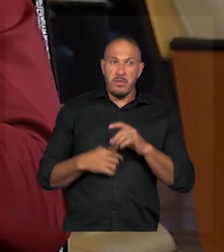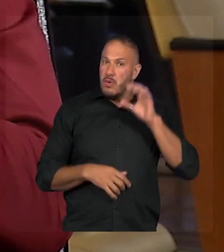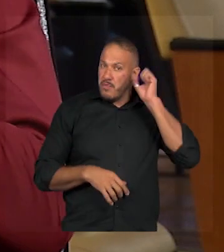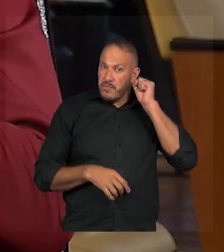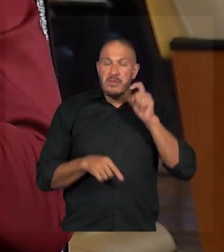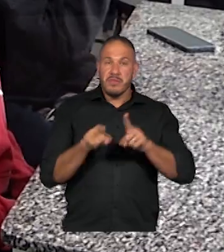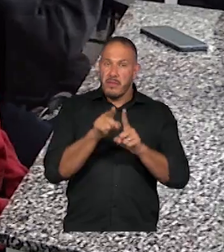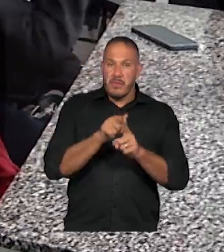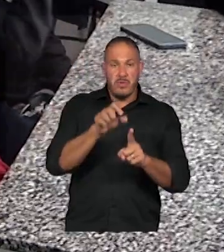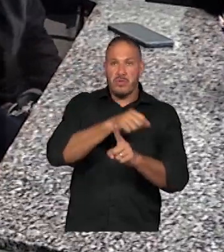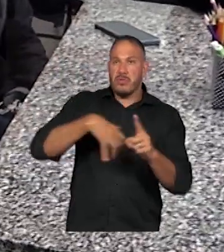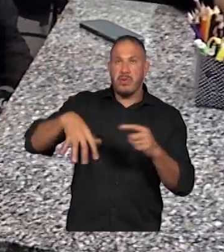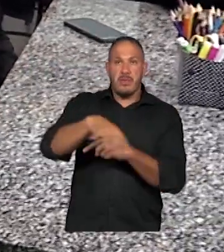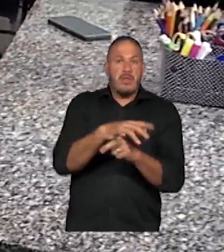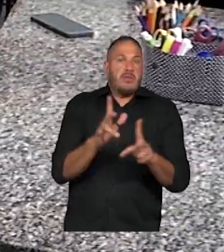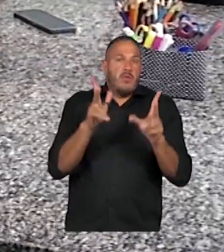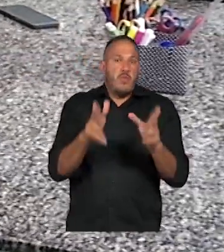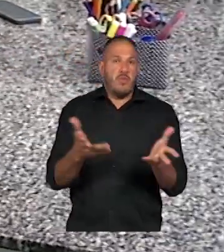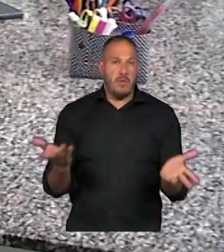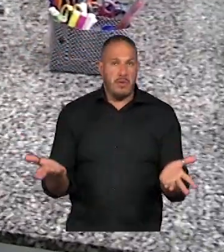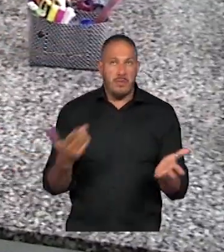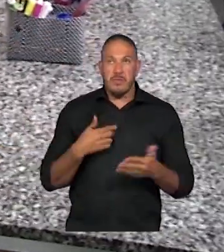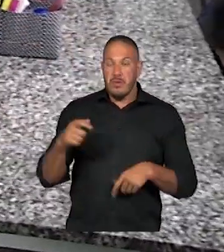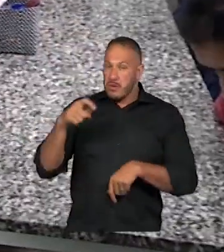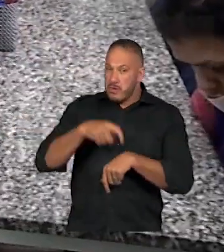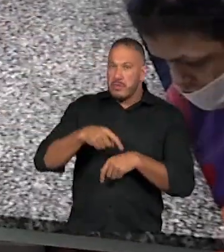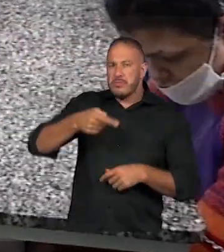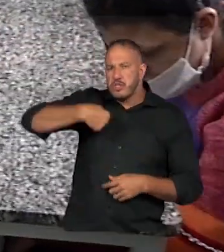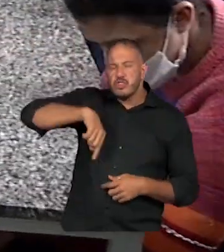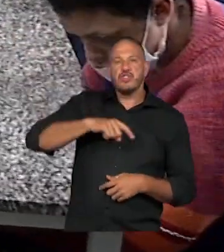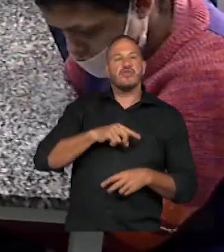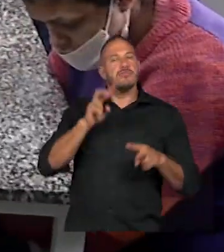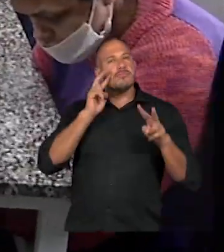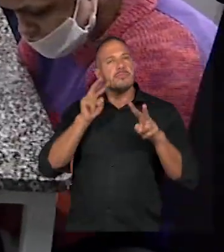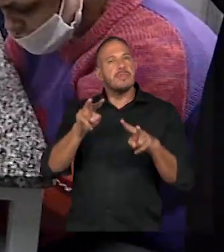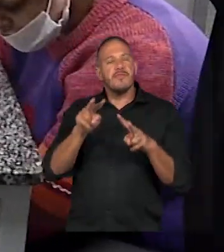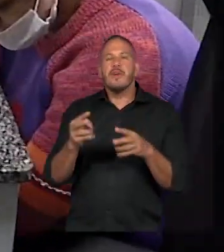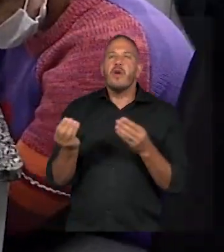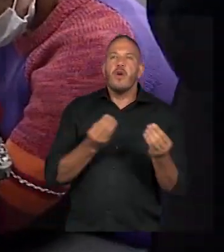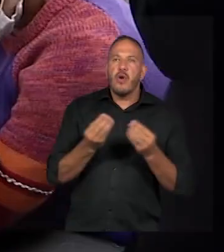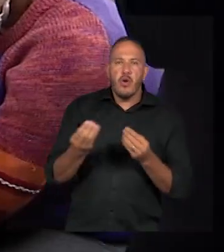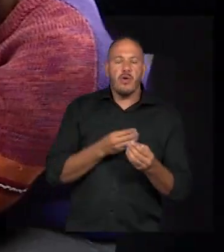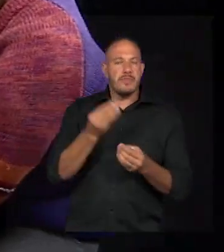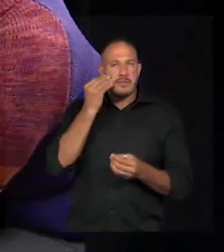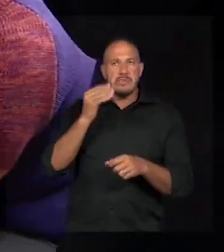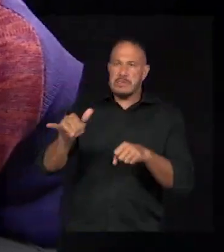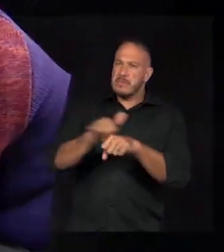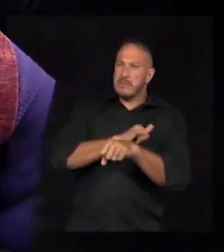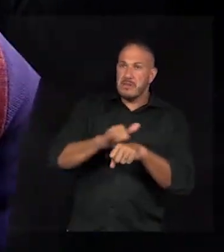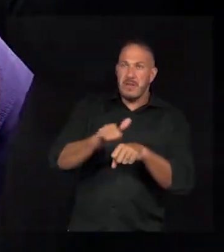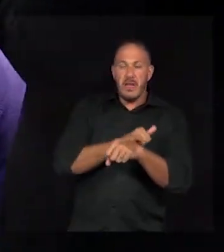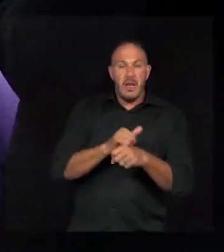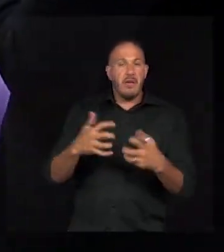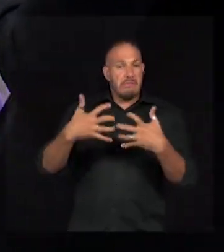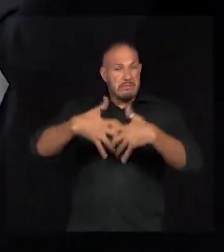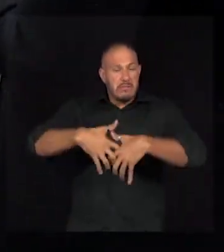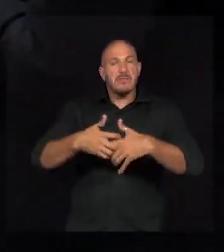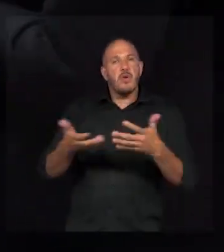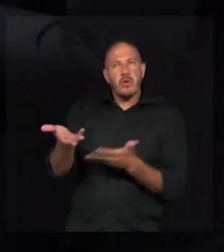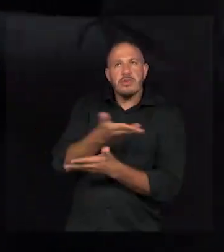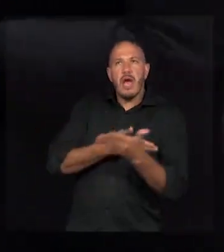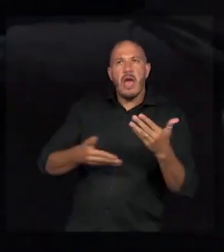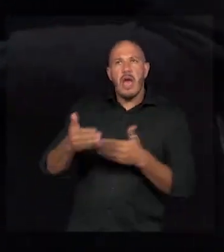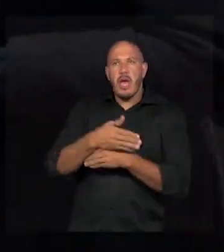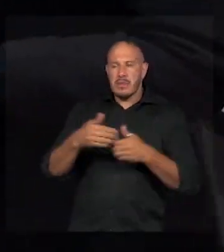mesma sociedade. Então, a partir deste momento, a gente tem que construir mecanismos para que essa caminhada,